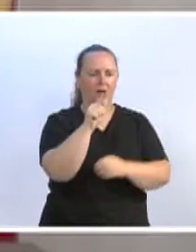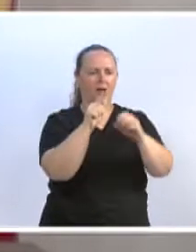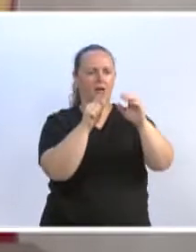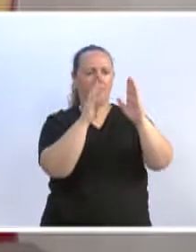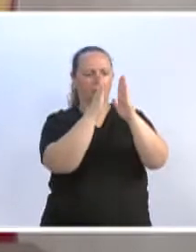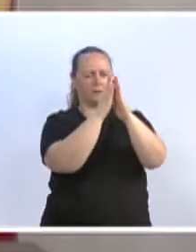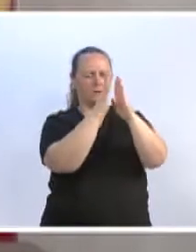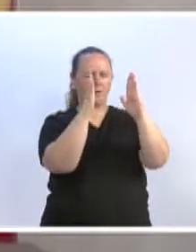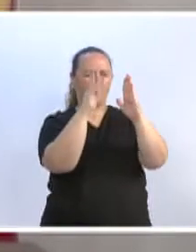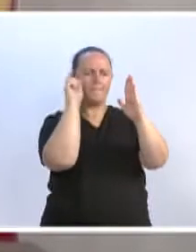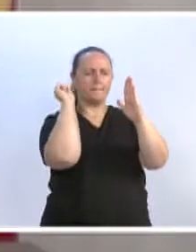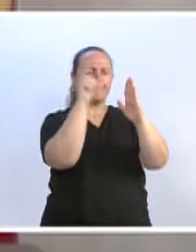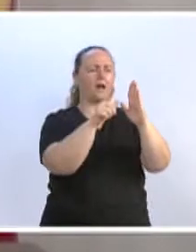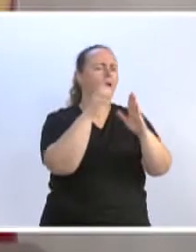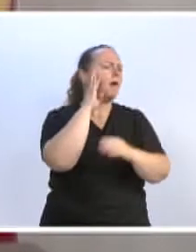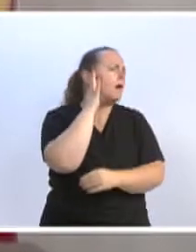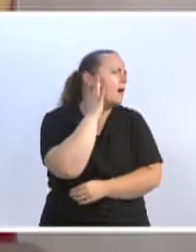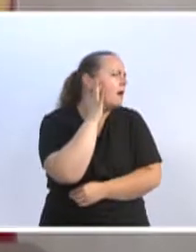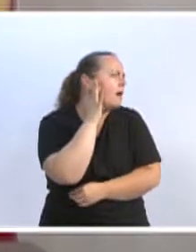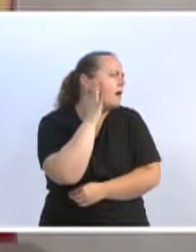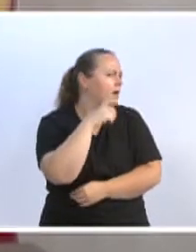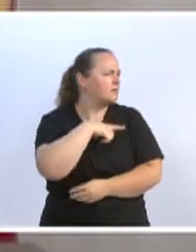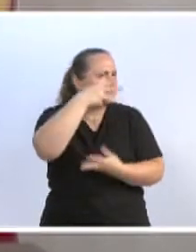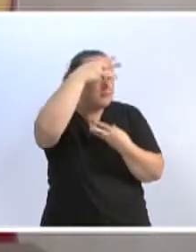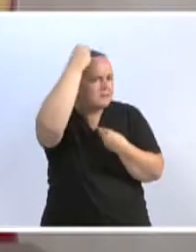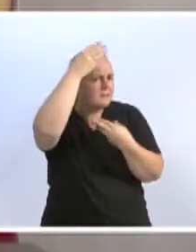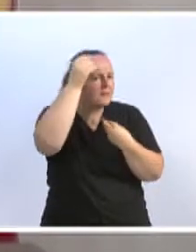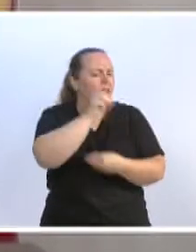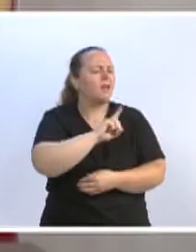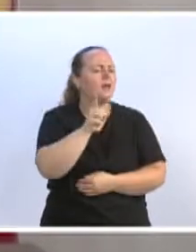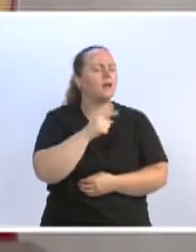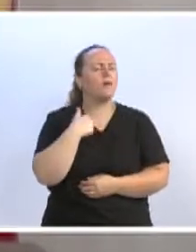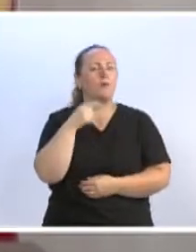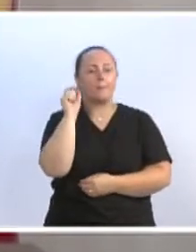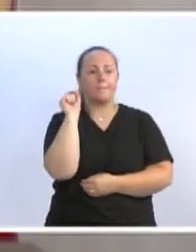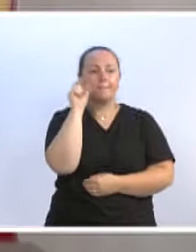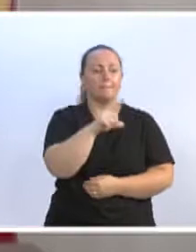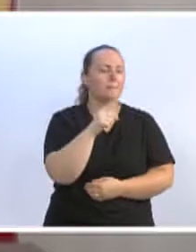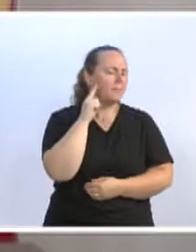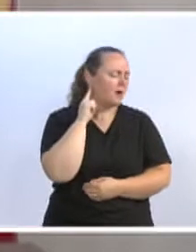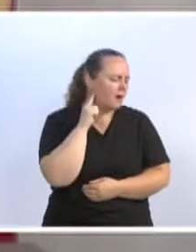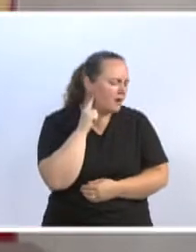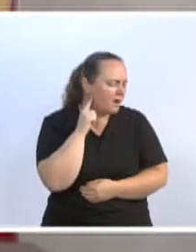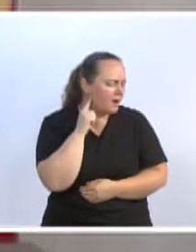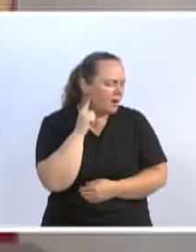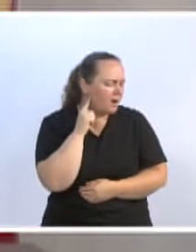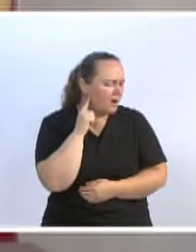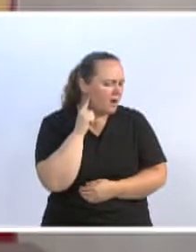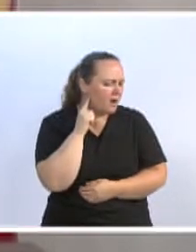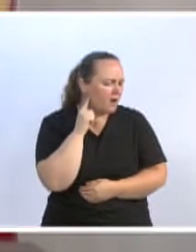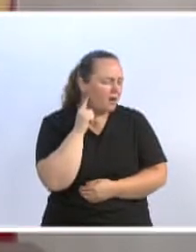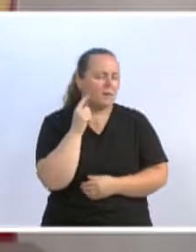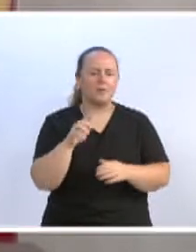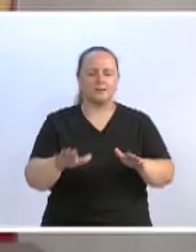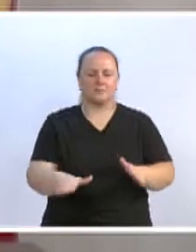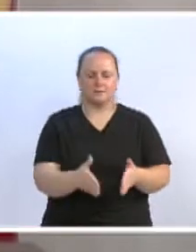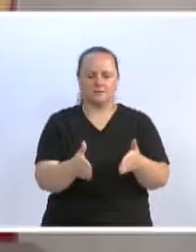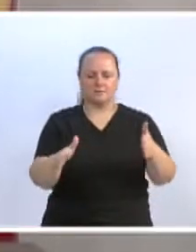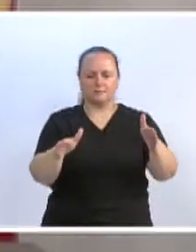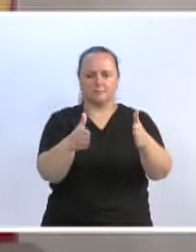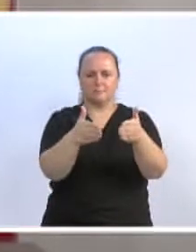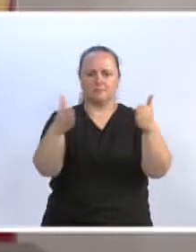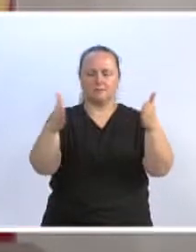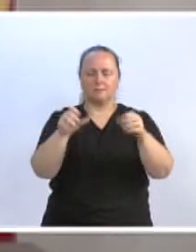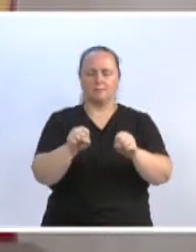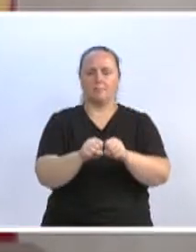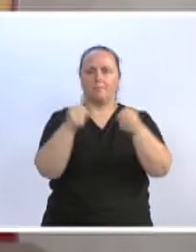saber se tinha algum animal lá dentro, alguma cabra, e ele escuta um barulho de vaso quebrando, vaso de barro. Ele entra